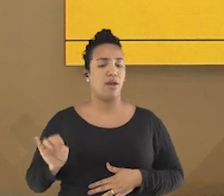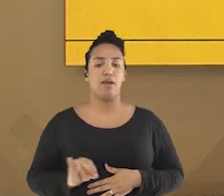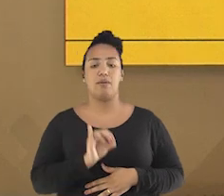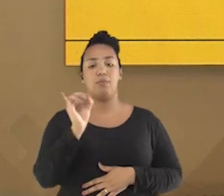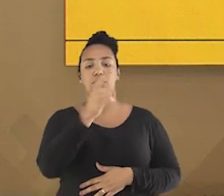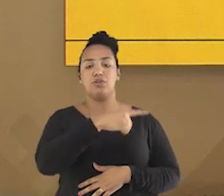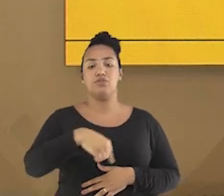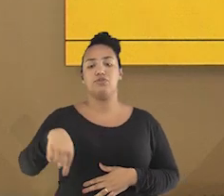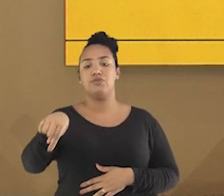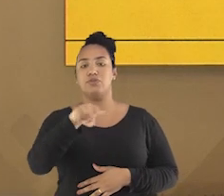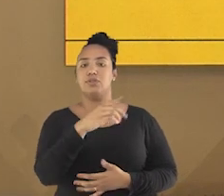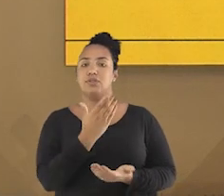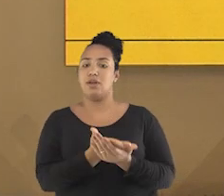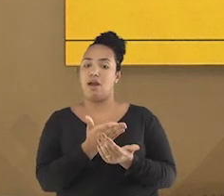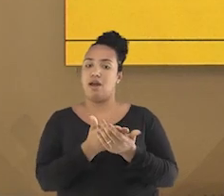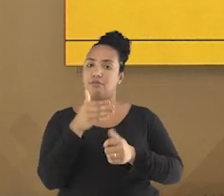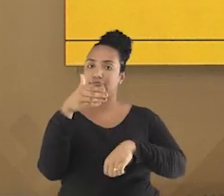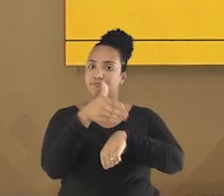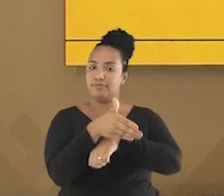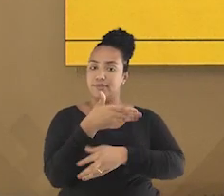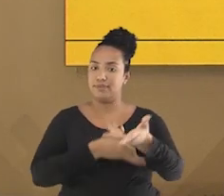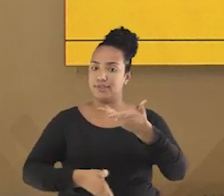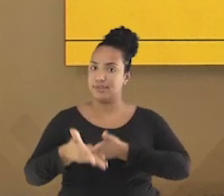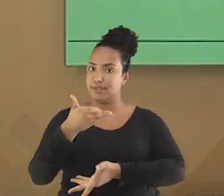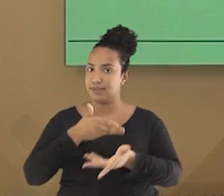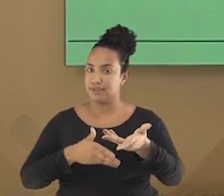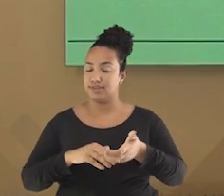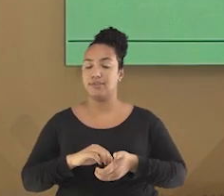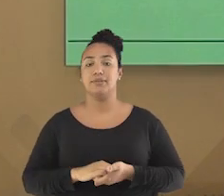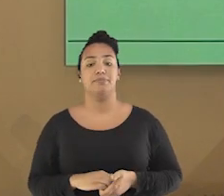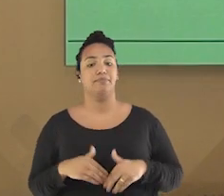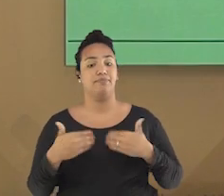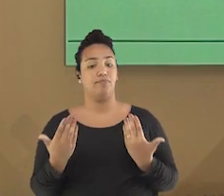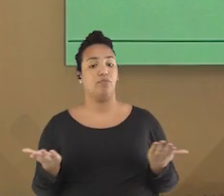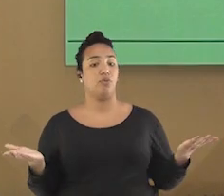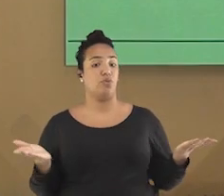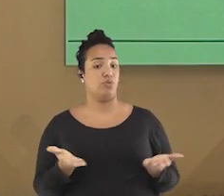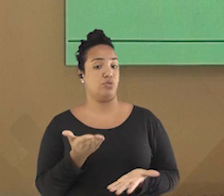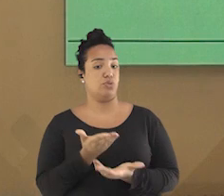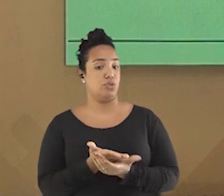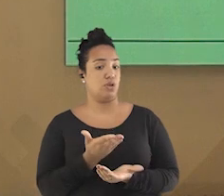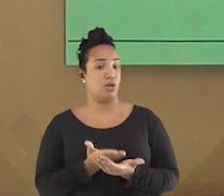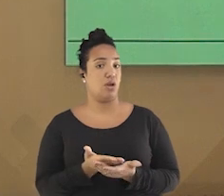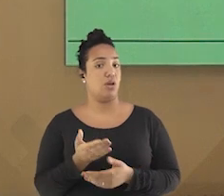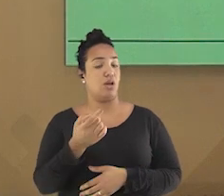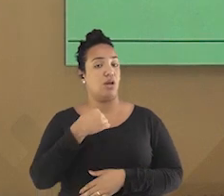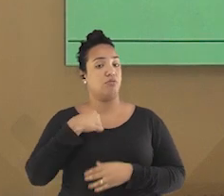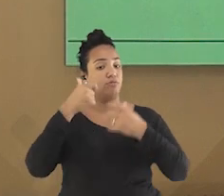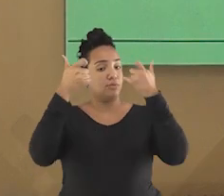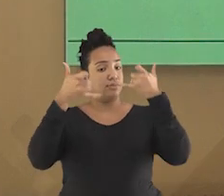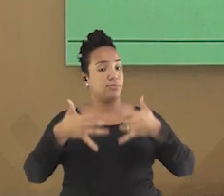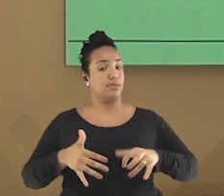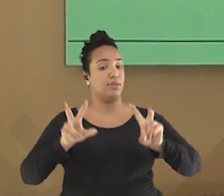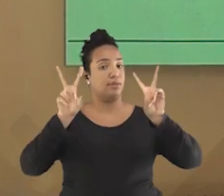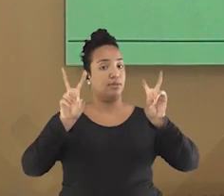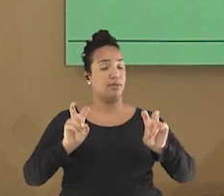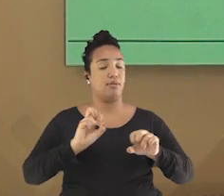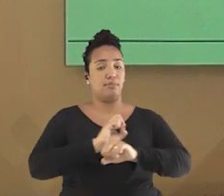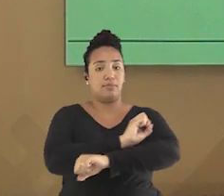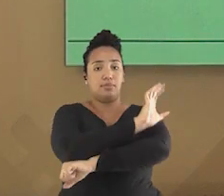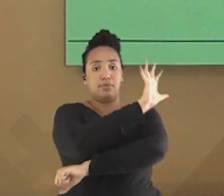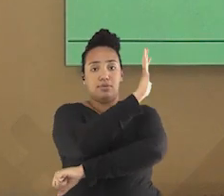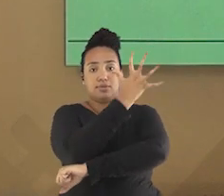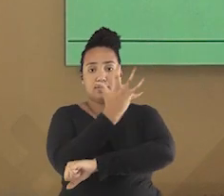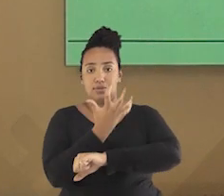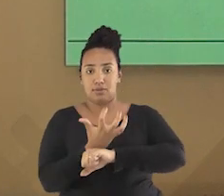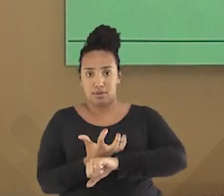você participe conosco. Na aula de hoje, nós falamos sobre o cerrado e como o fogo